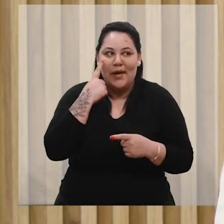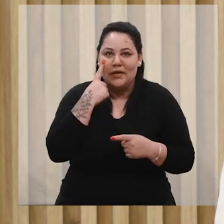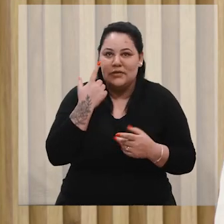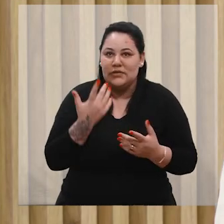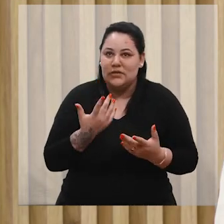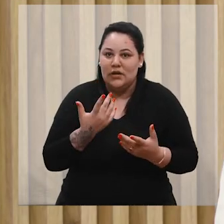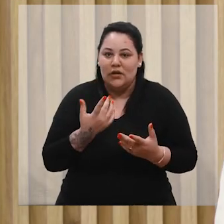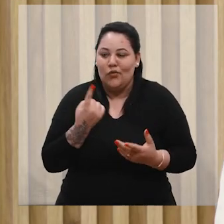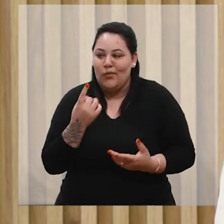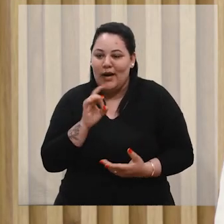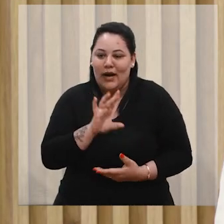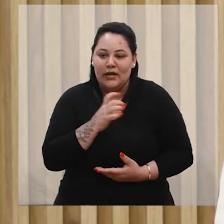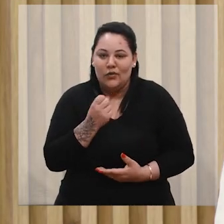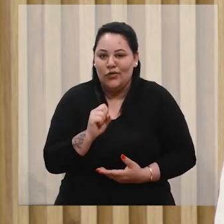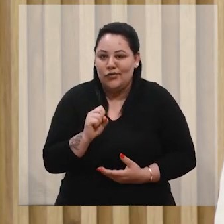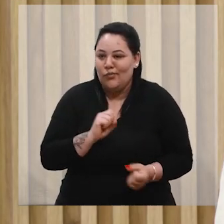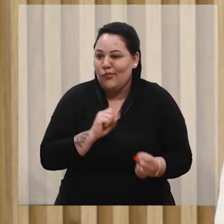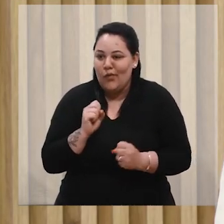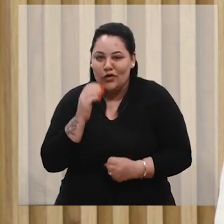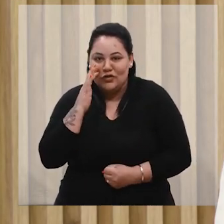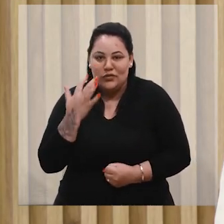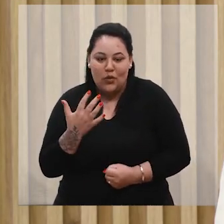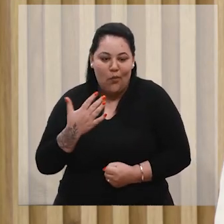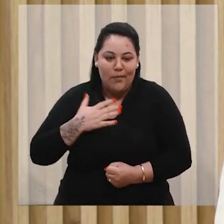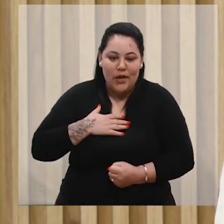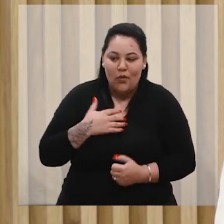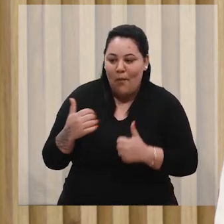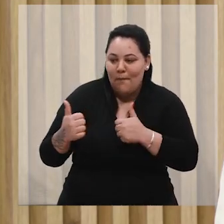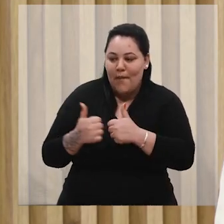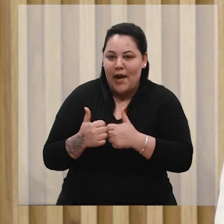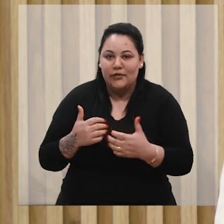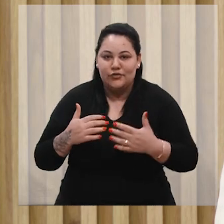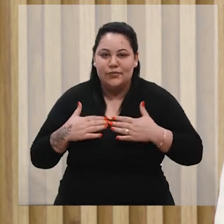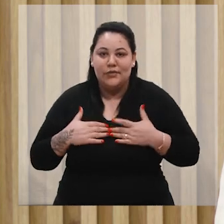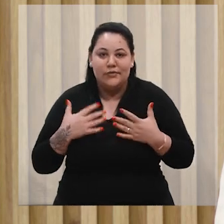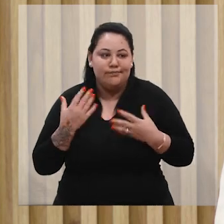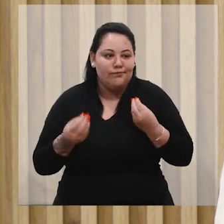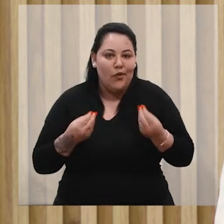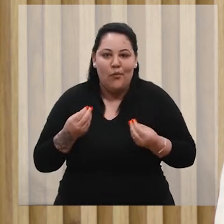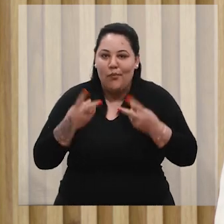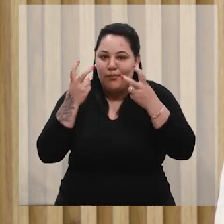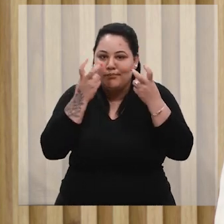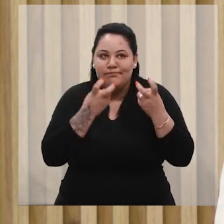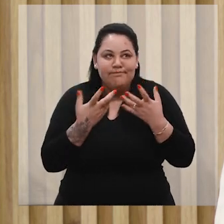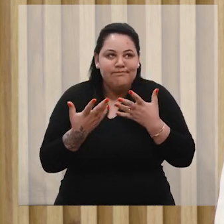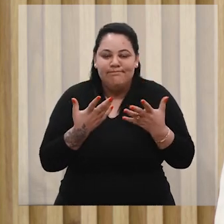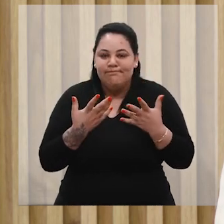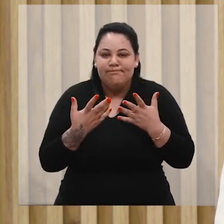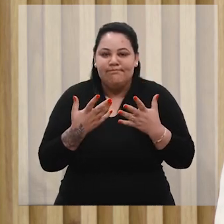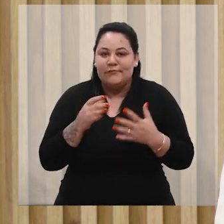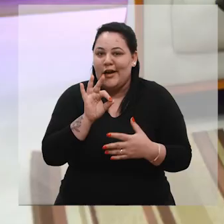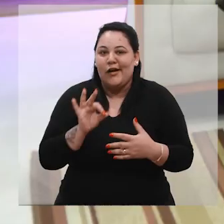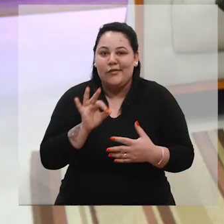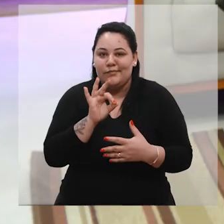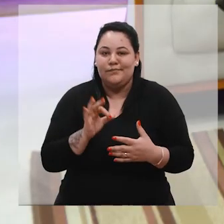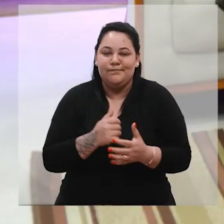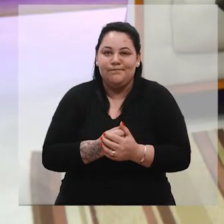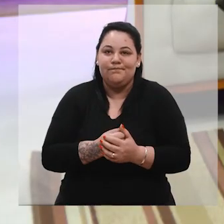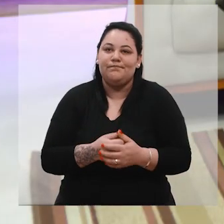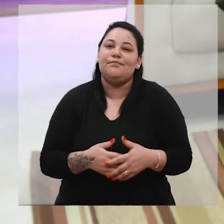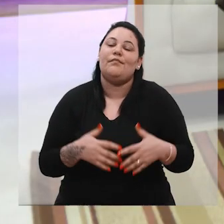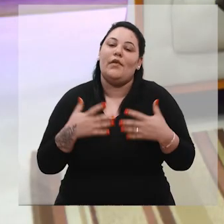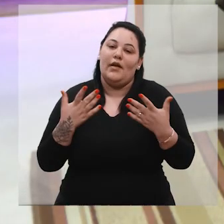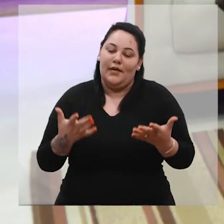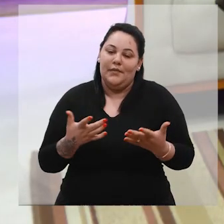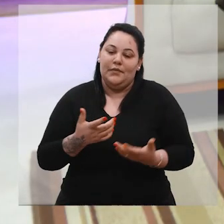então se é uma em cada 8, pode acontecer comigo, pode acontecer com alguém perto de mim, né? Como é se dar conta desse dado? Então, o